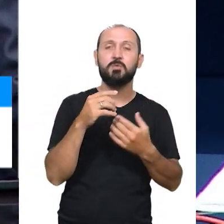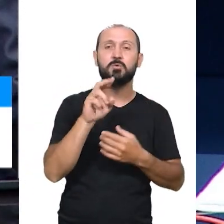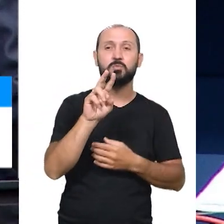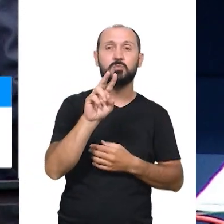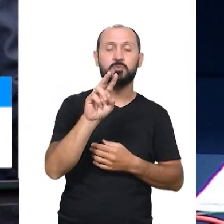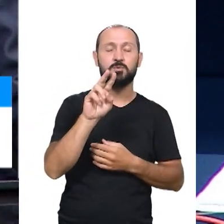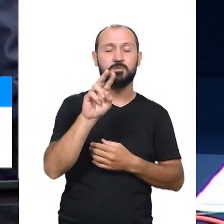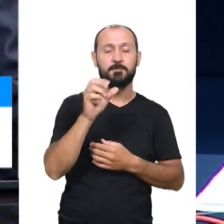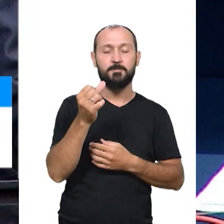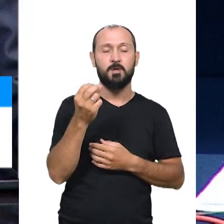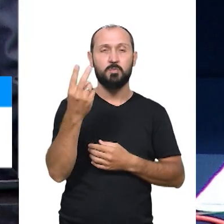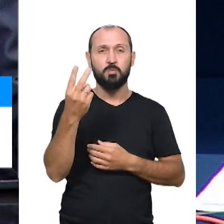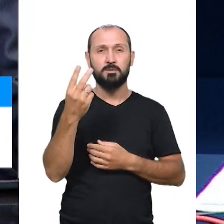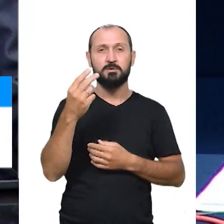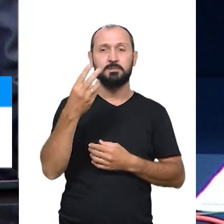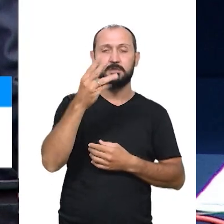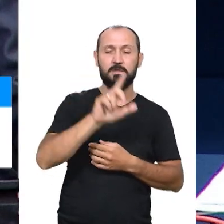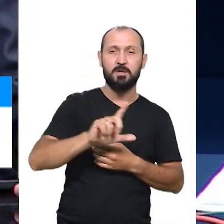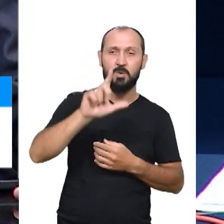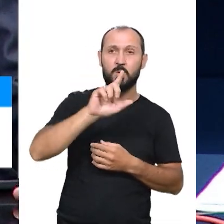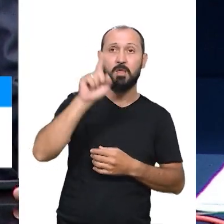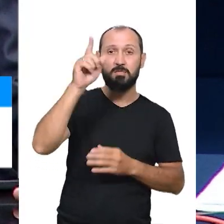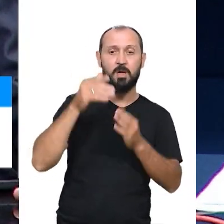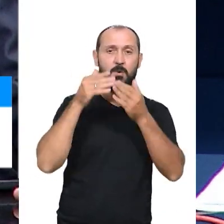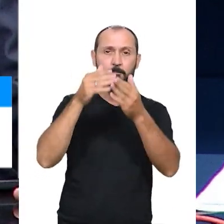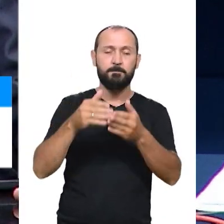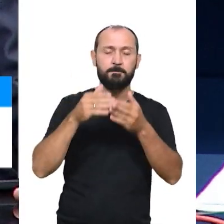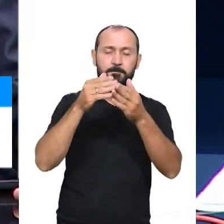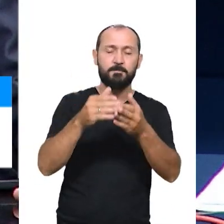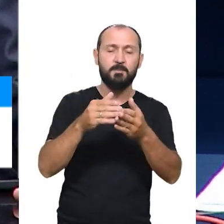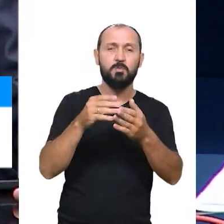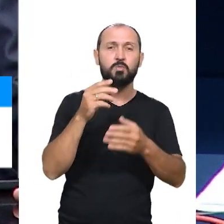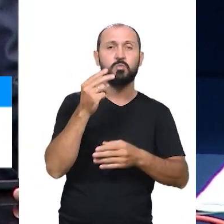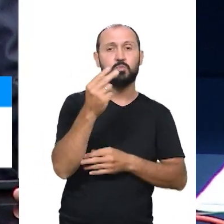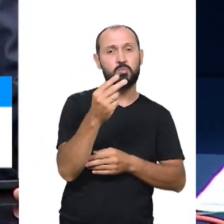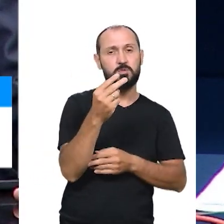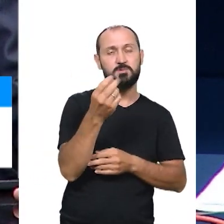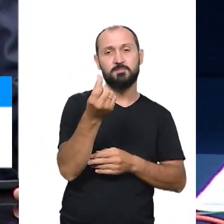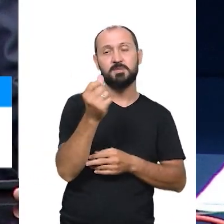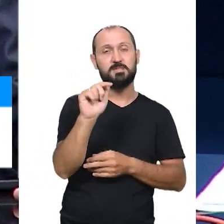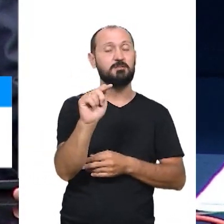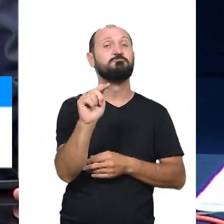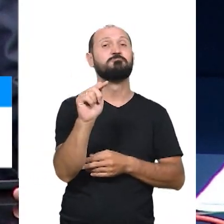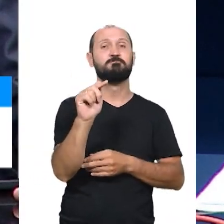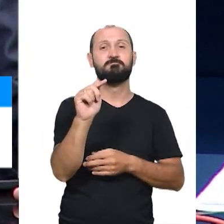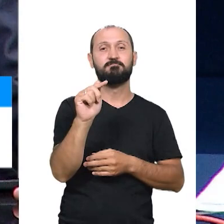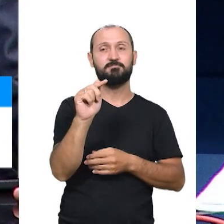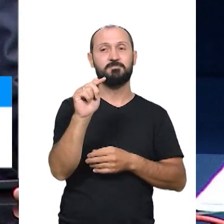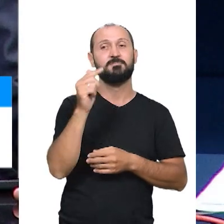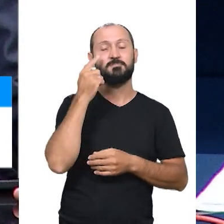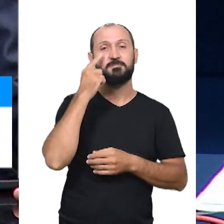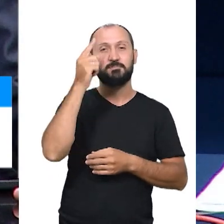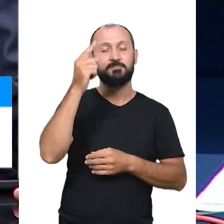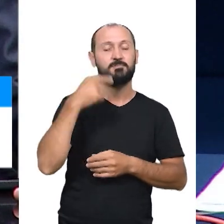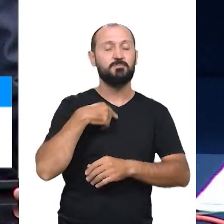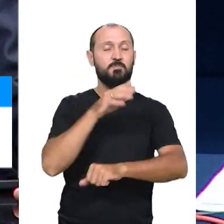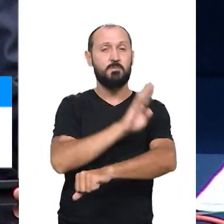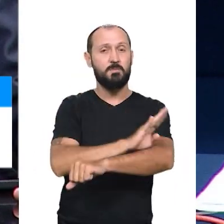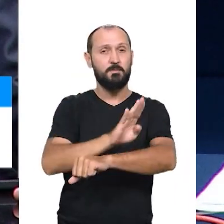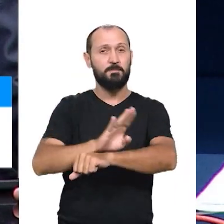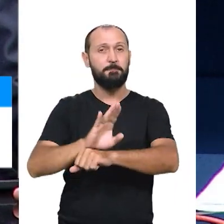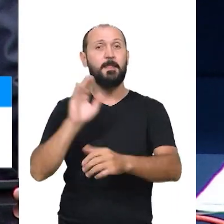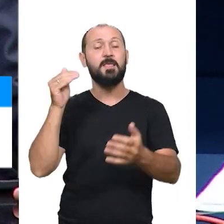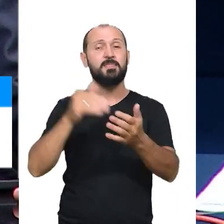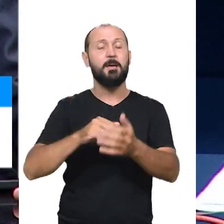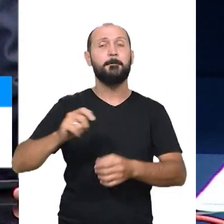de ser discutida a BR-262, Três Lagoas-Corumbá, deixou de ser discutida a BR-267,